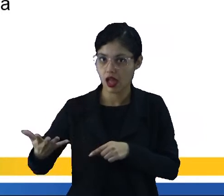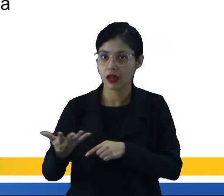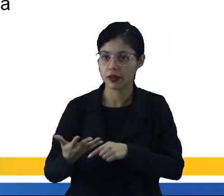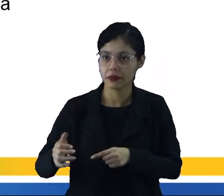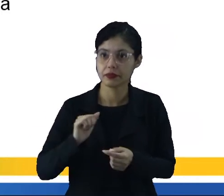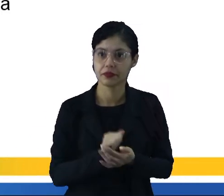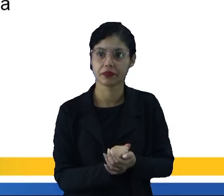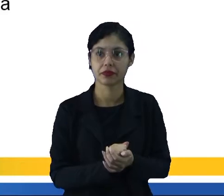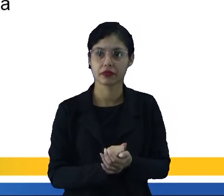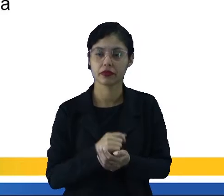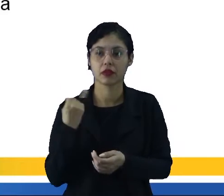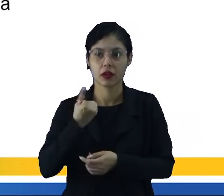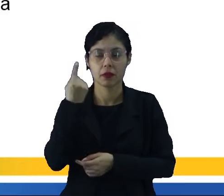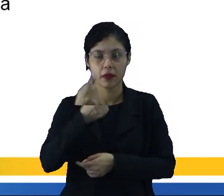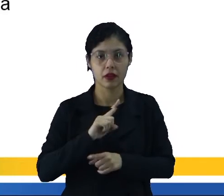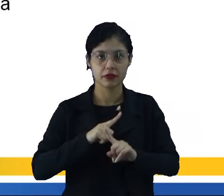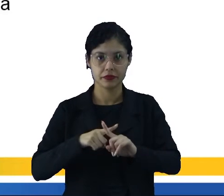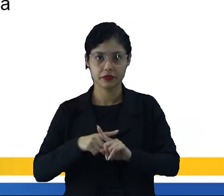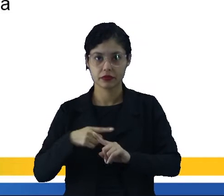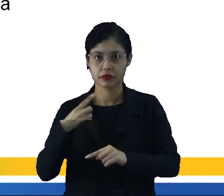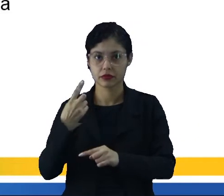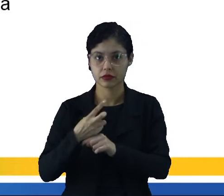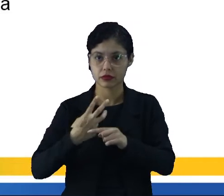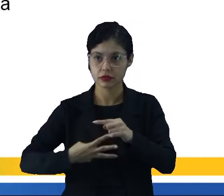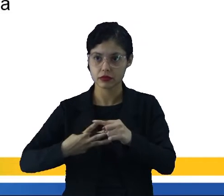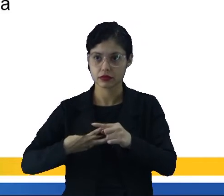vezes altura sobre 3 beleza